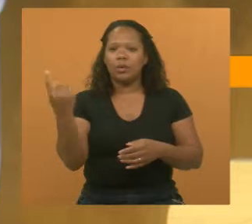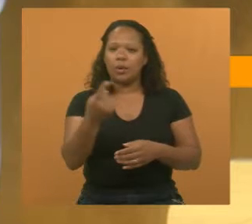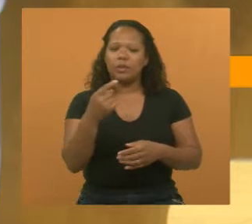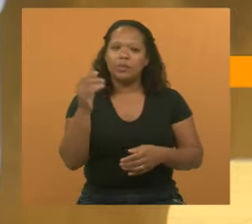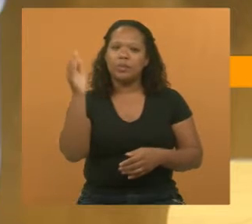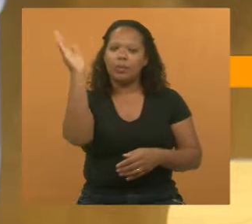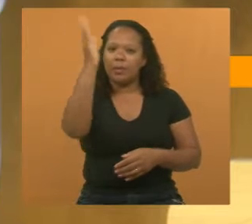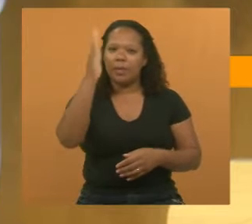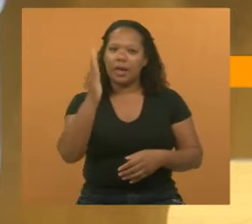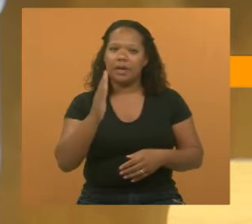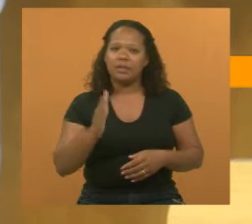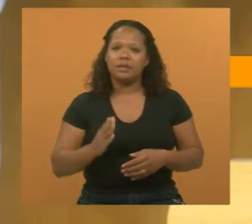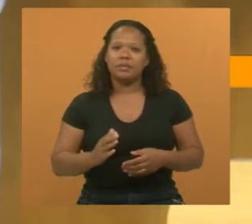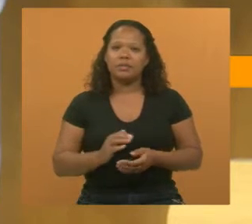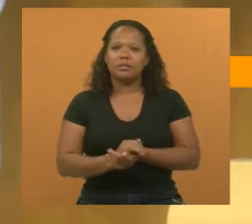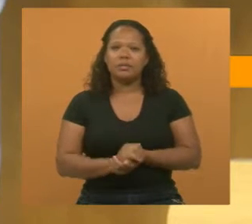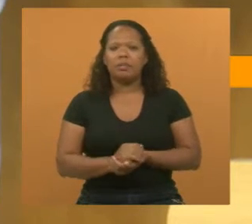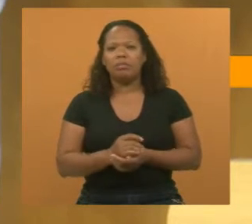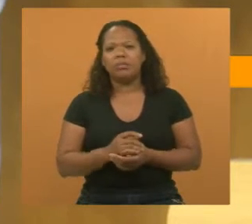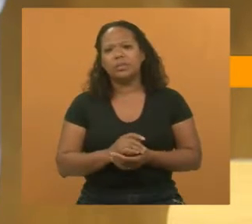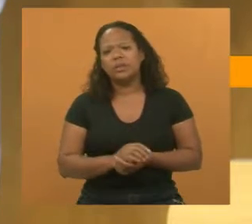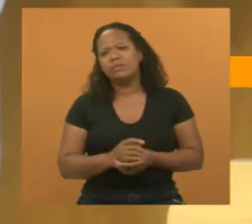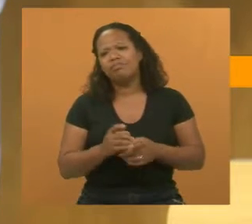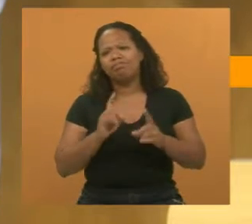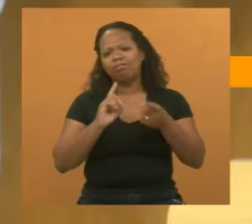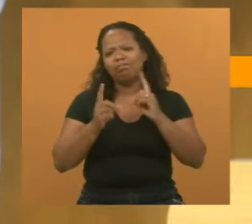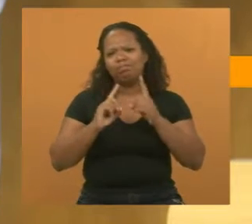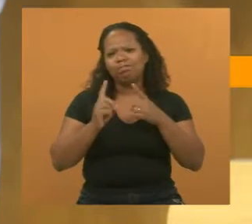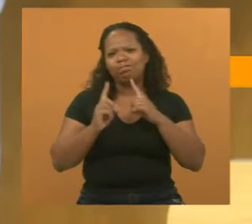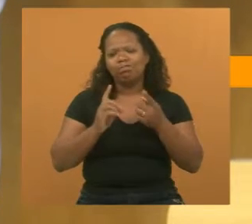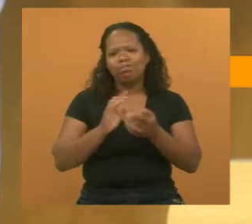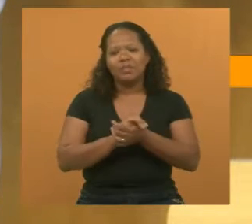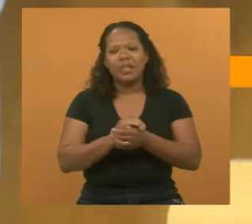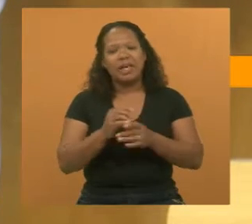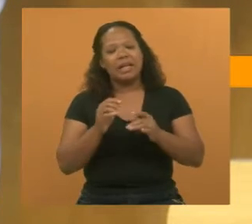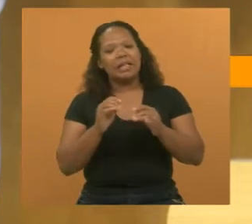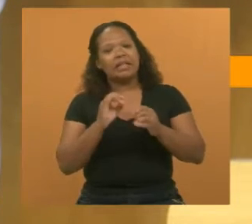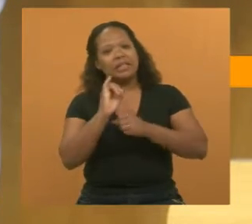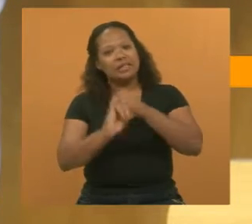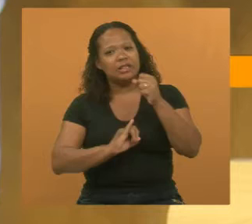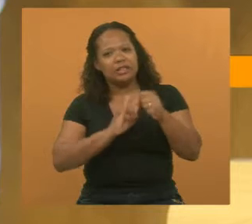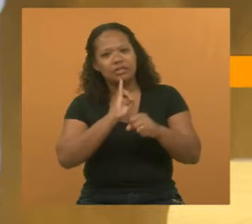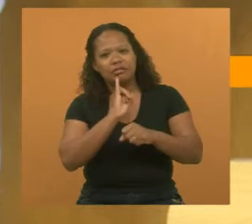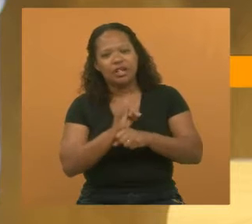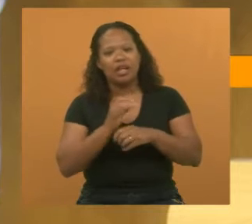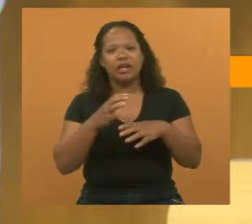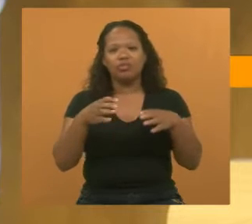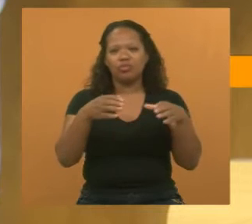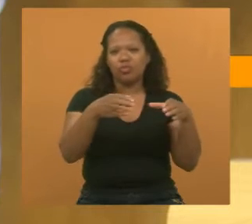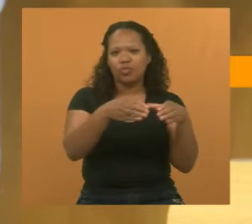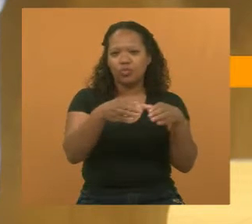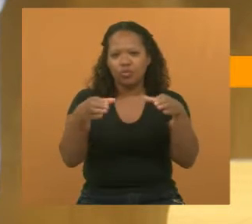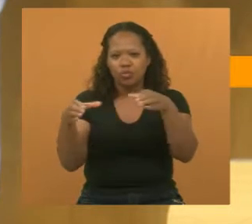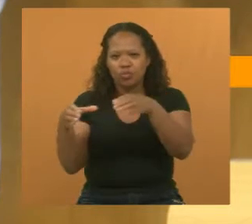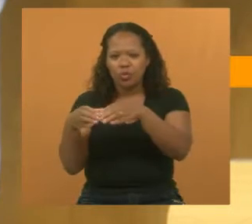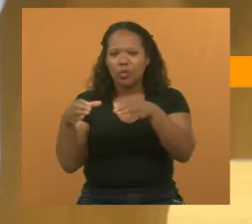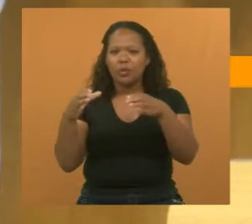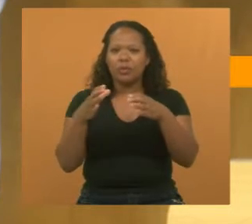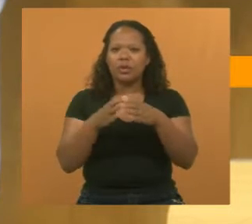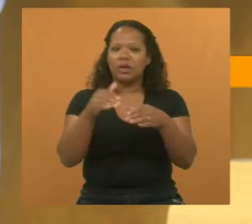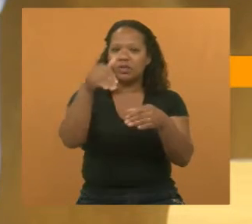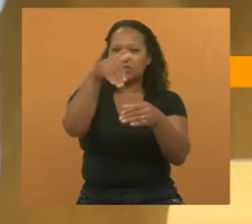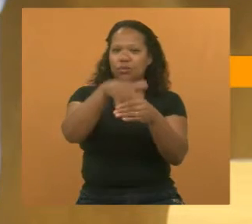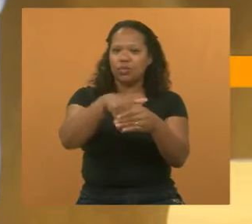país. Muito se questionou na internet, se questionou por alguns grupos, de que as